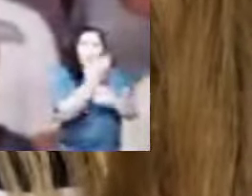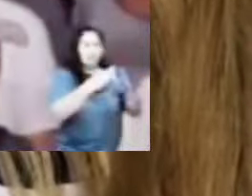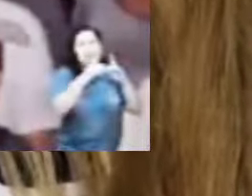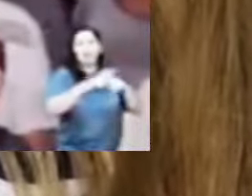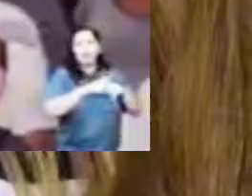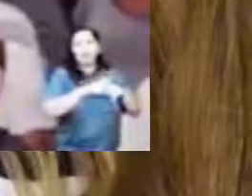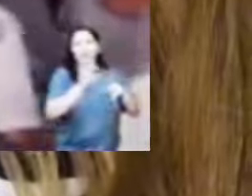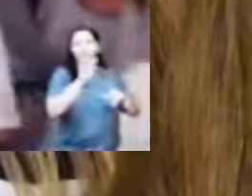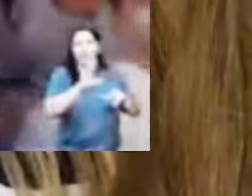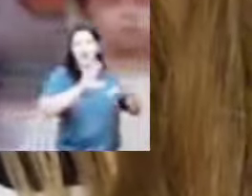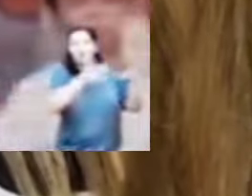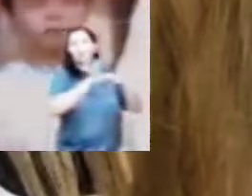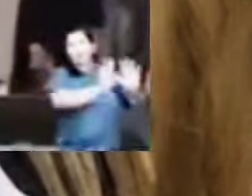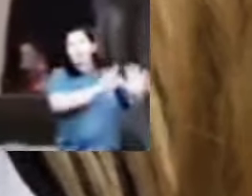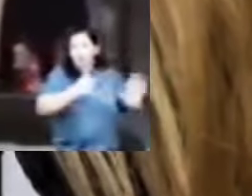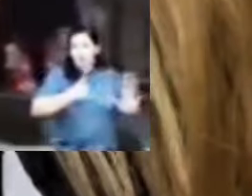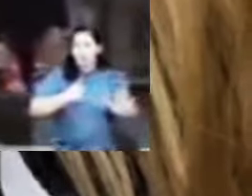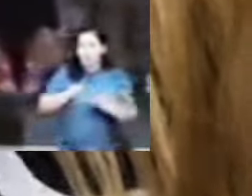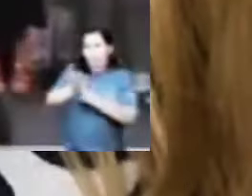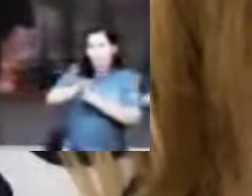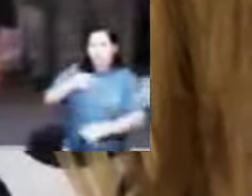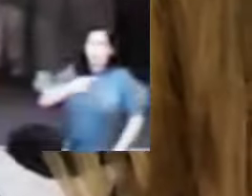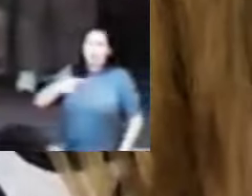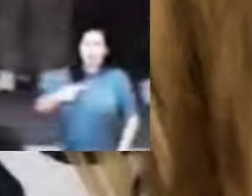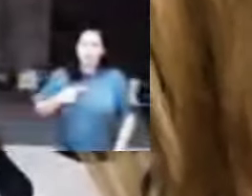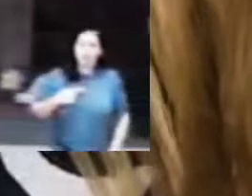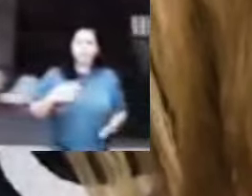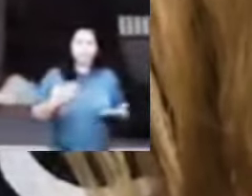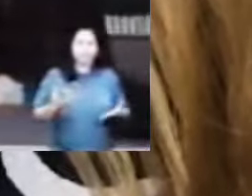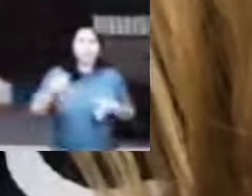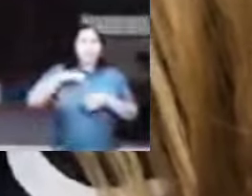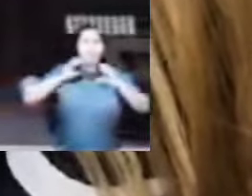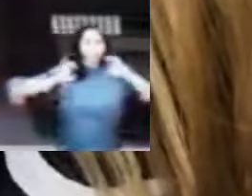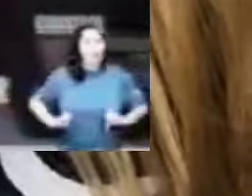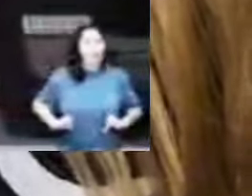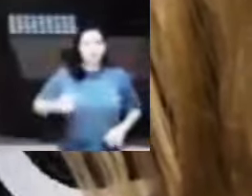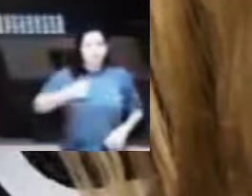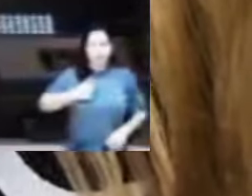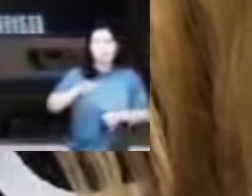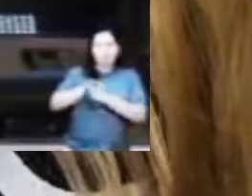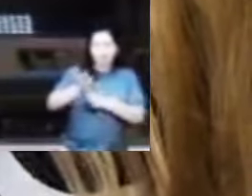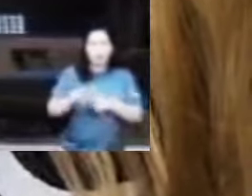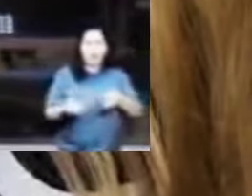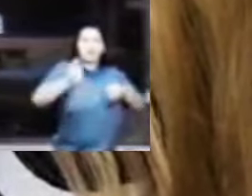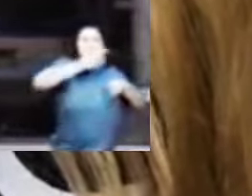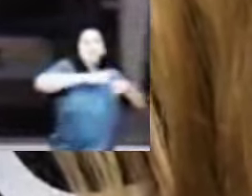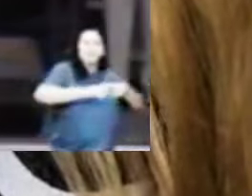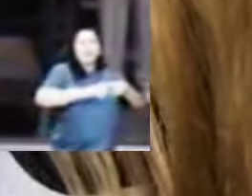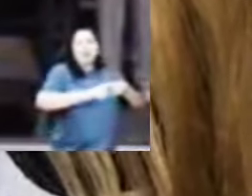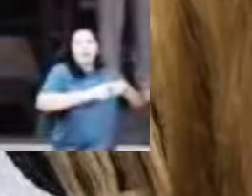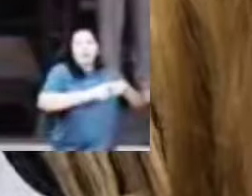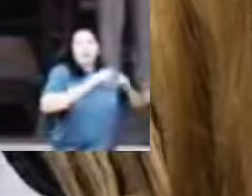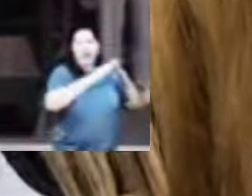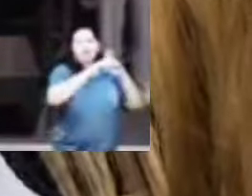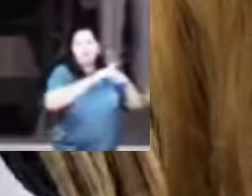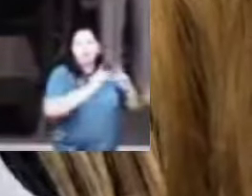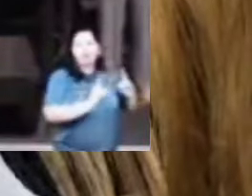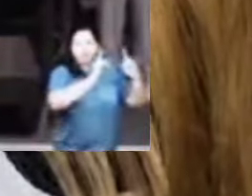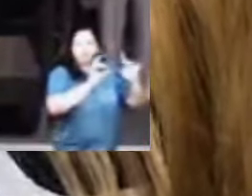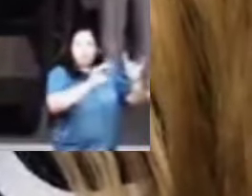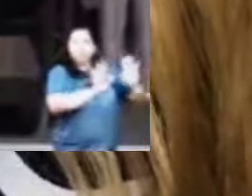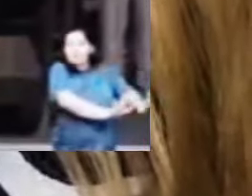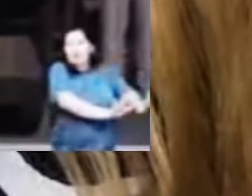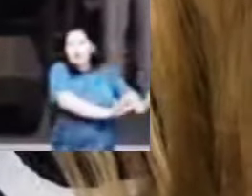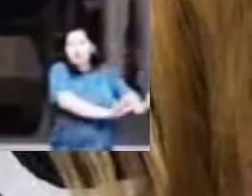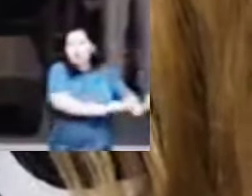pra eles. Eu tava orientando um pastor, e assim mesmo, dentro de uma ética, entrega o patrimônio. Não briga pro patrimônio, não. Tá no nome deles. Sai daí, leva o povo pra